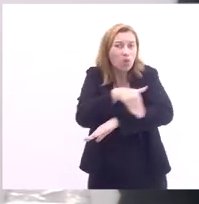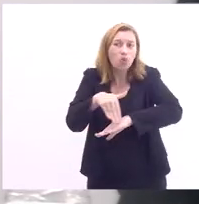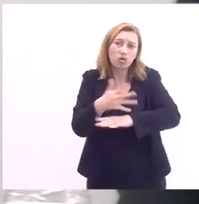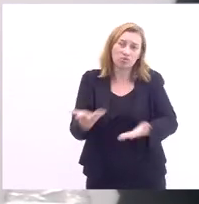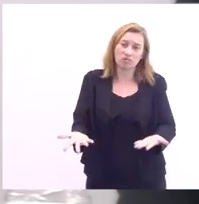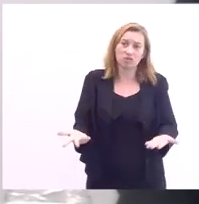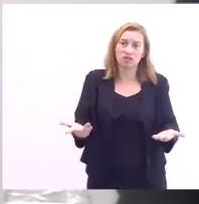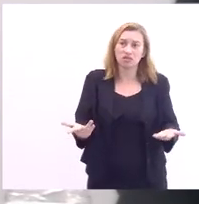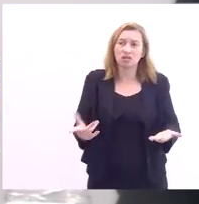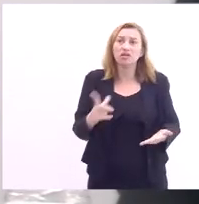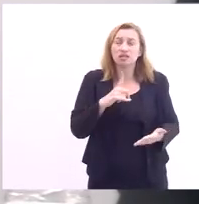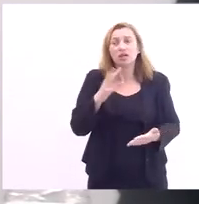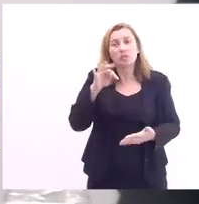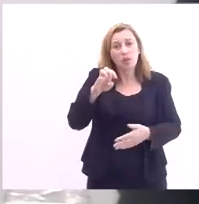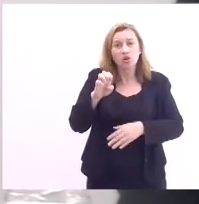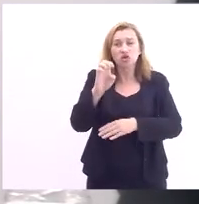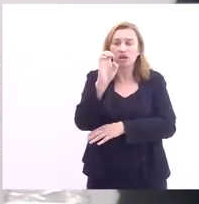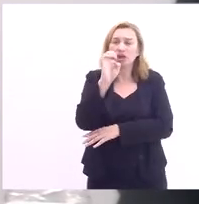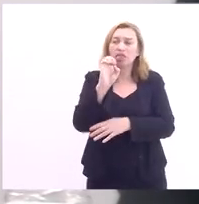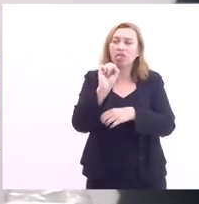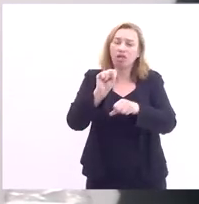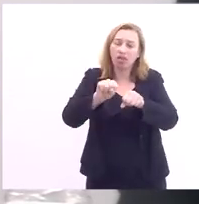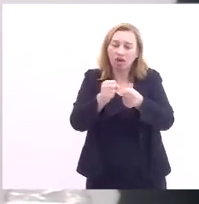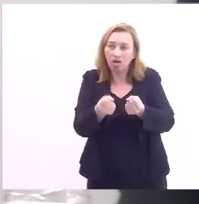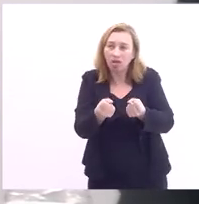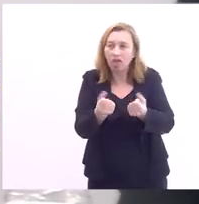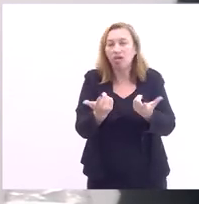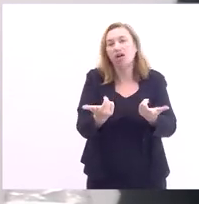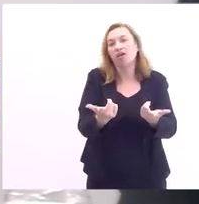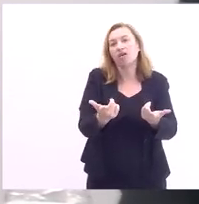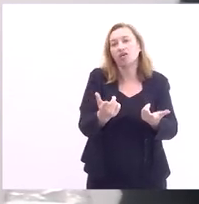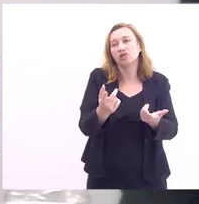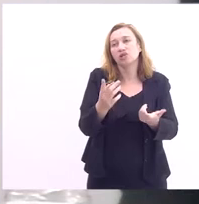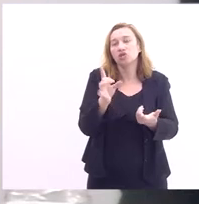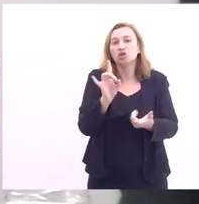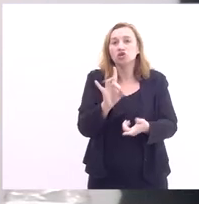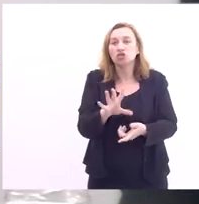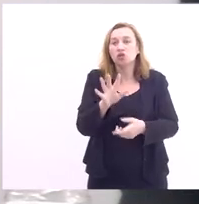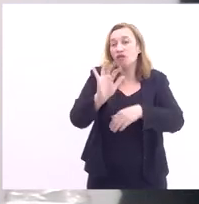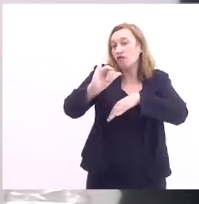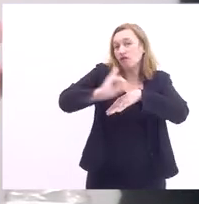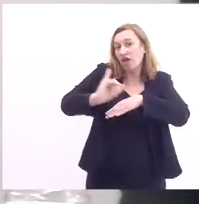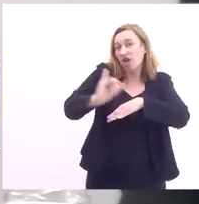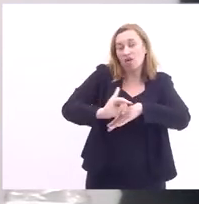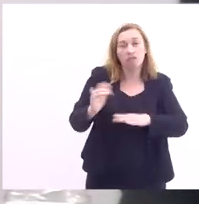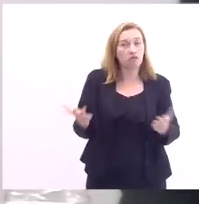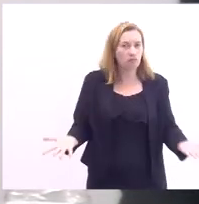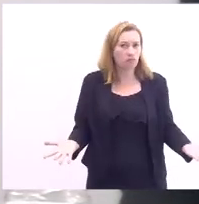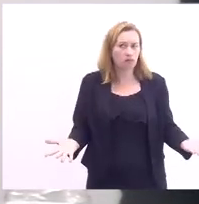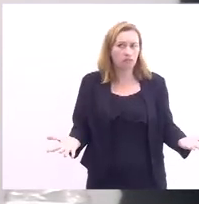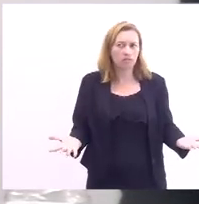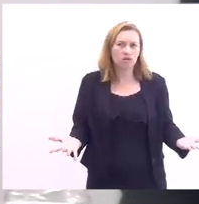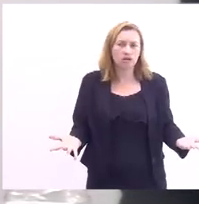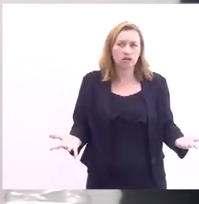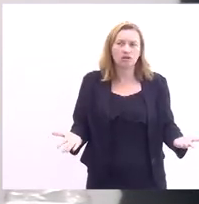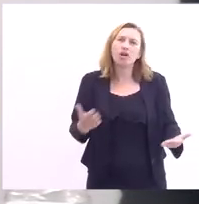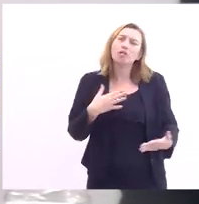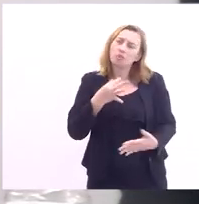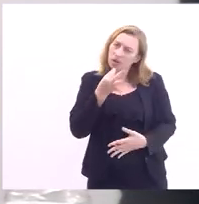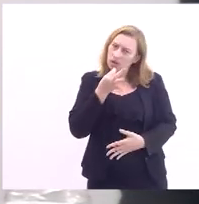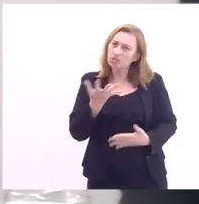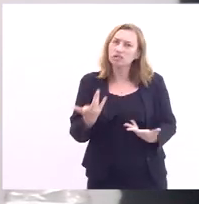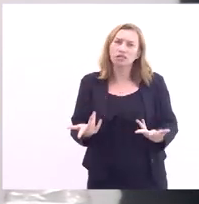né? E tem poste quebrado, tem postes que aparece só a ferragem. E isso, na minha opinião,